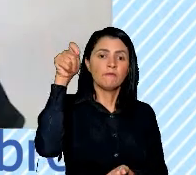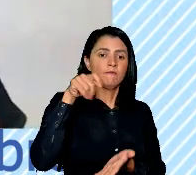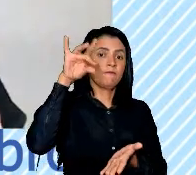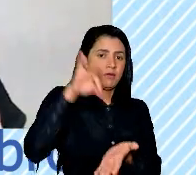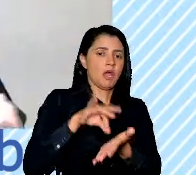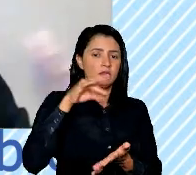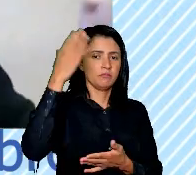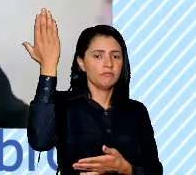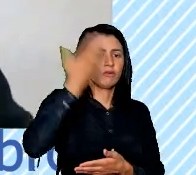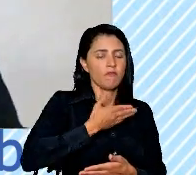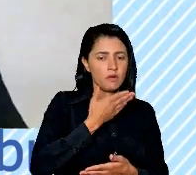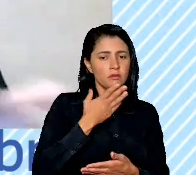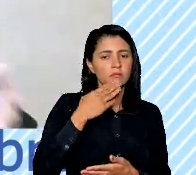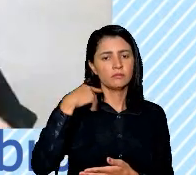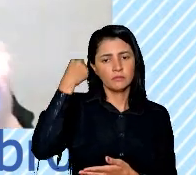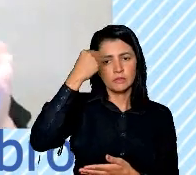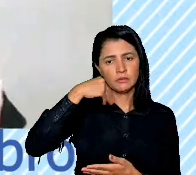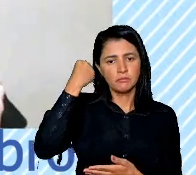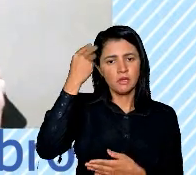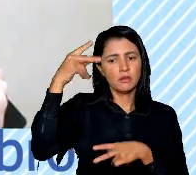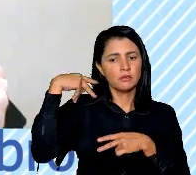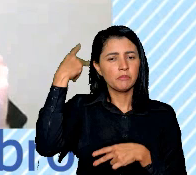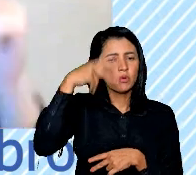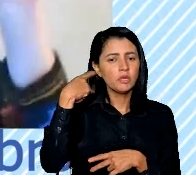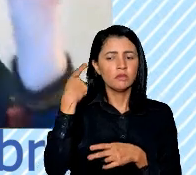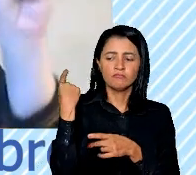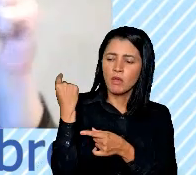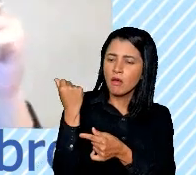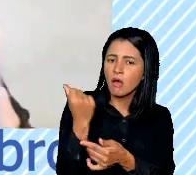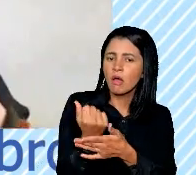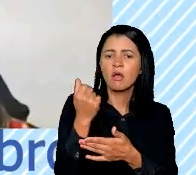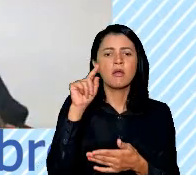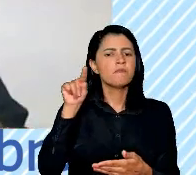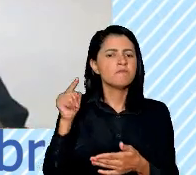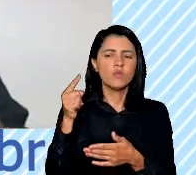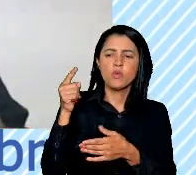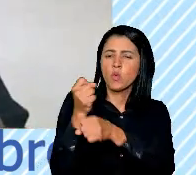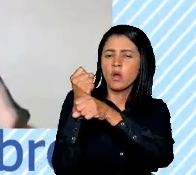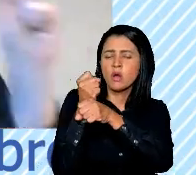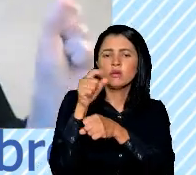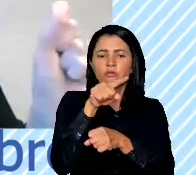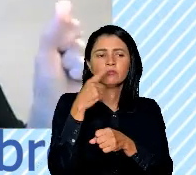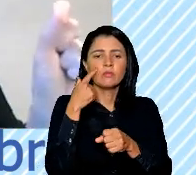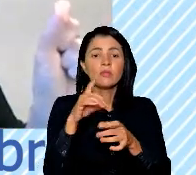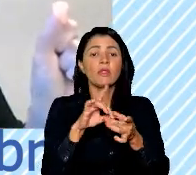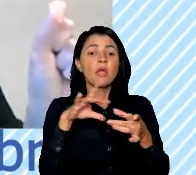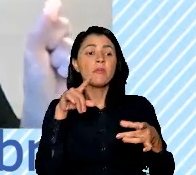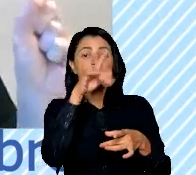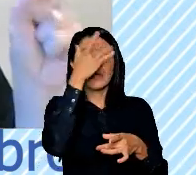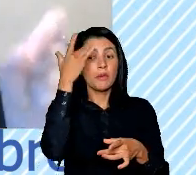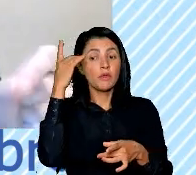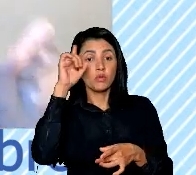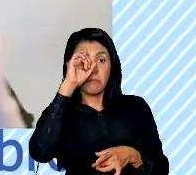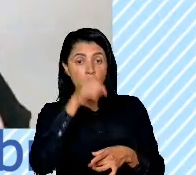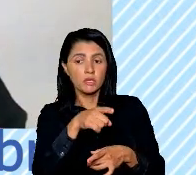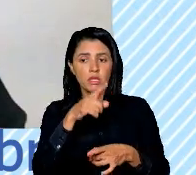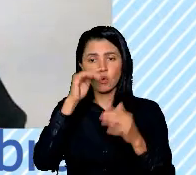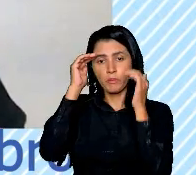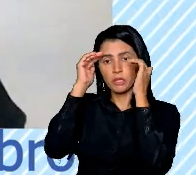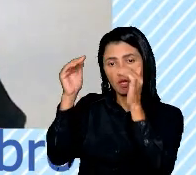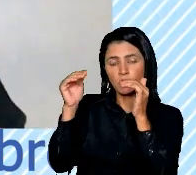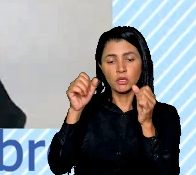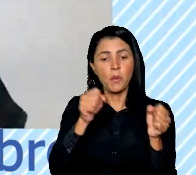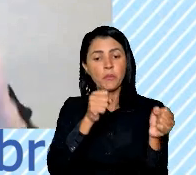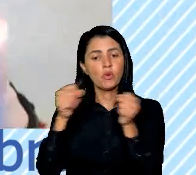A experiência política de milênios aponta para o desligamento entre quem manda e obedece, entre poder